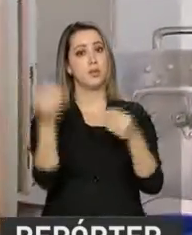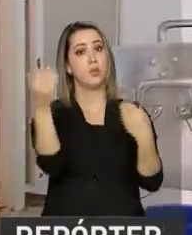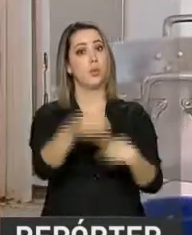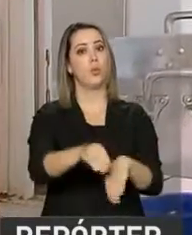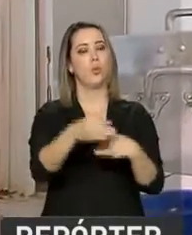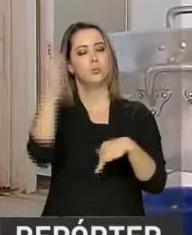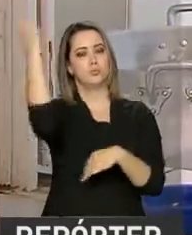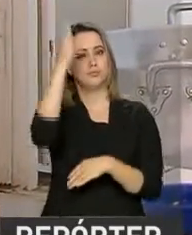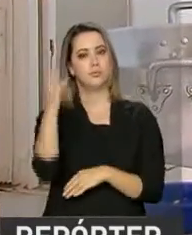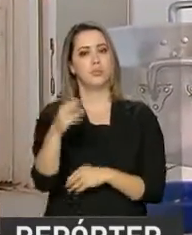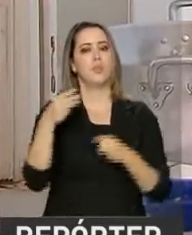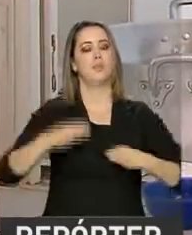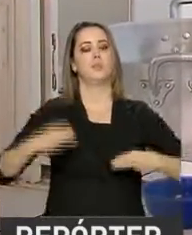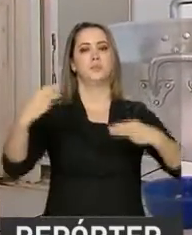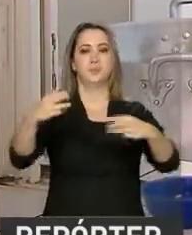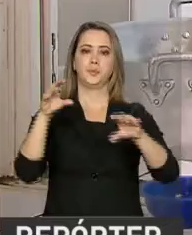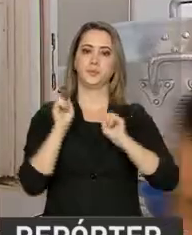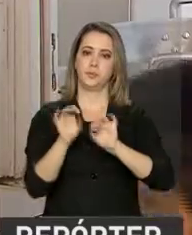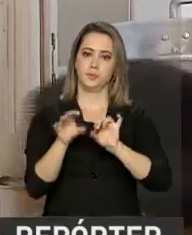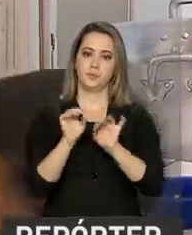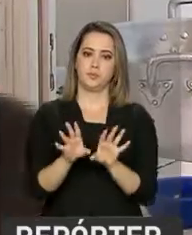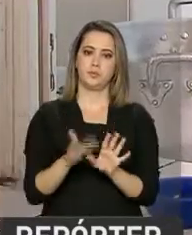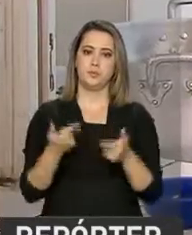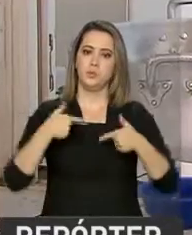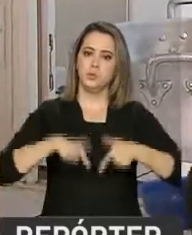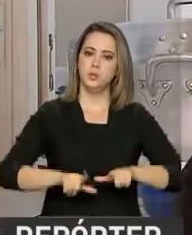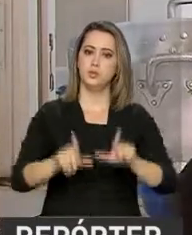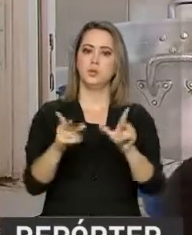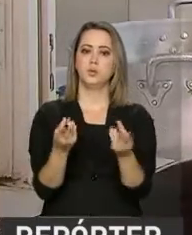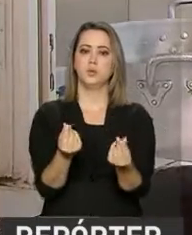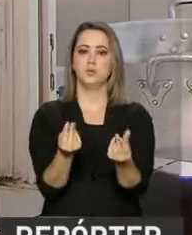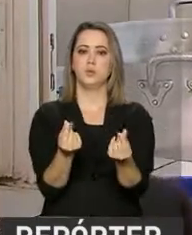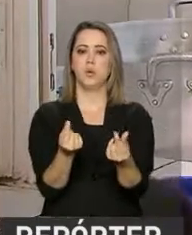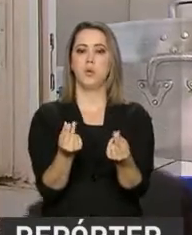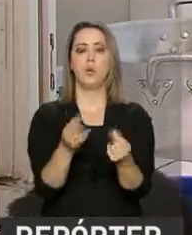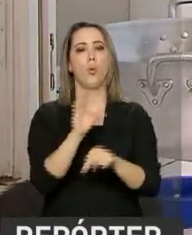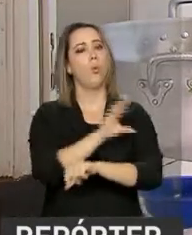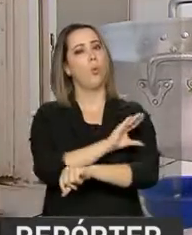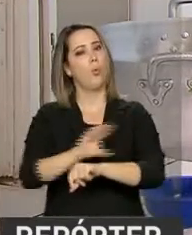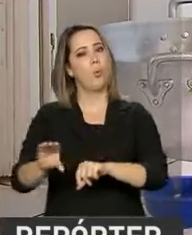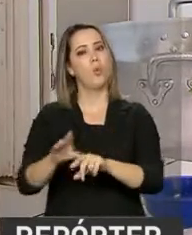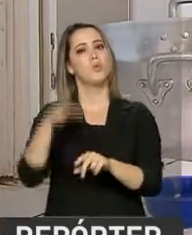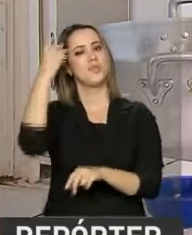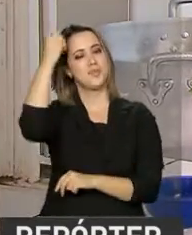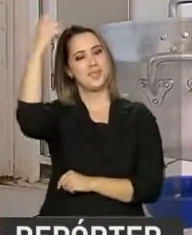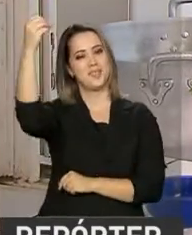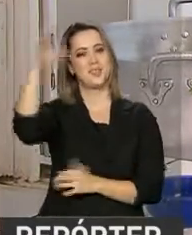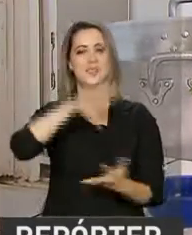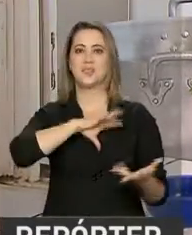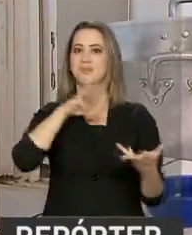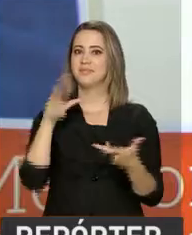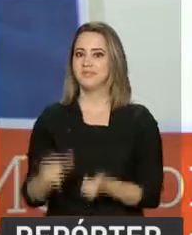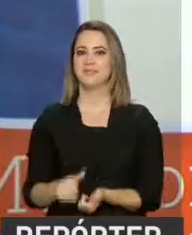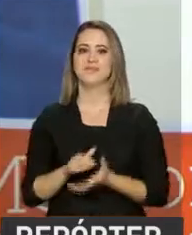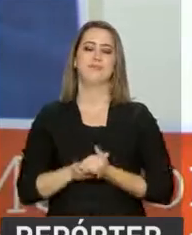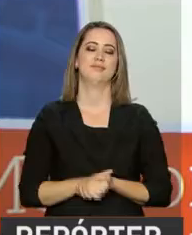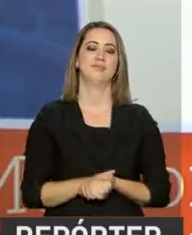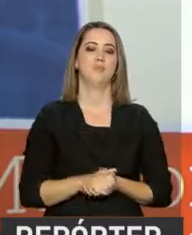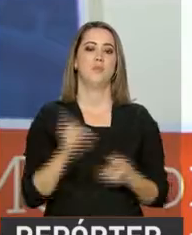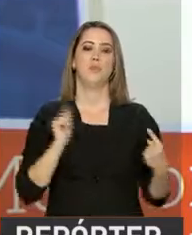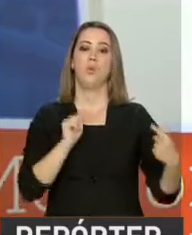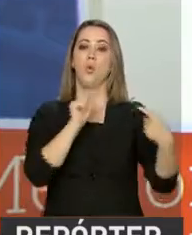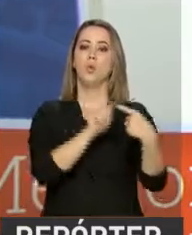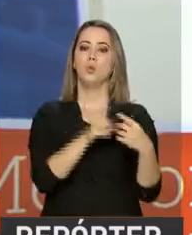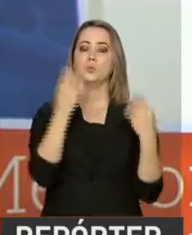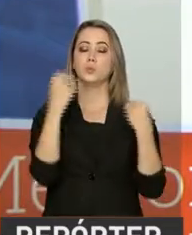promovido pelo Ministério da Educação. Entre os prêmios estão dinheiro, cursos e viagens internacionais. O